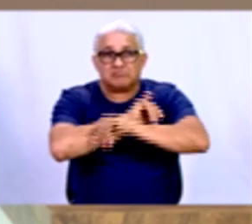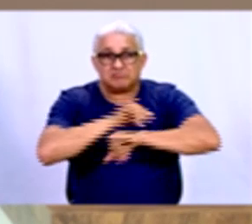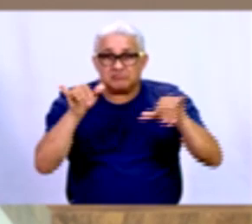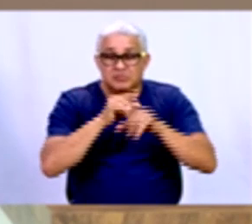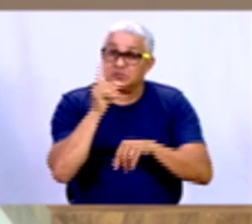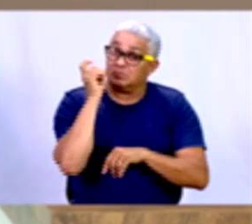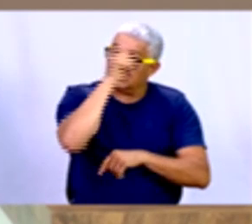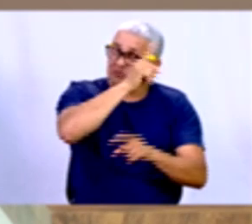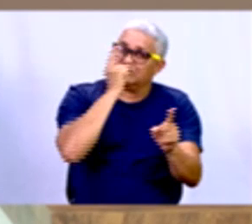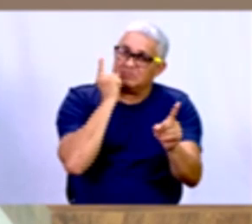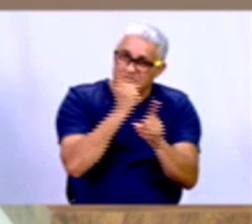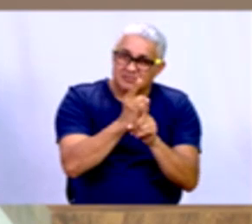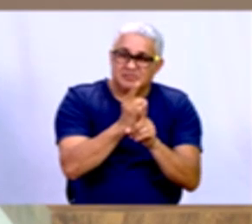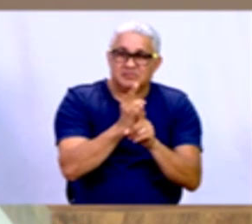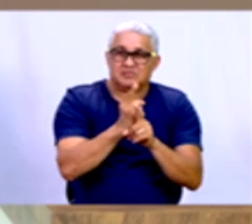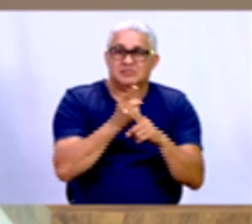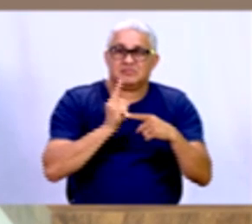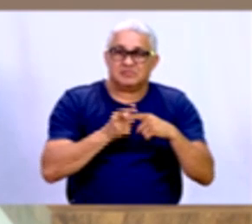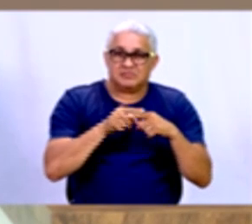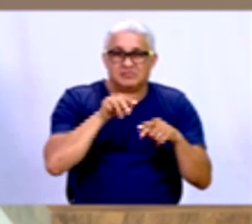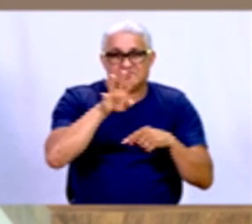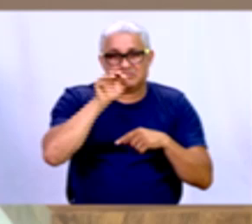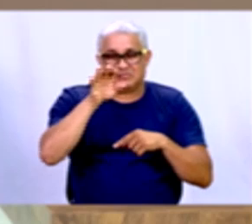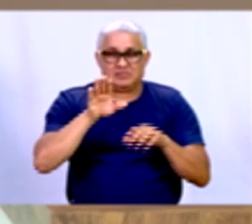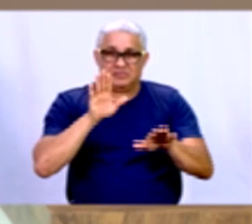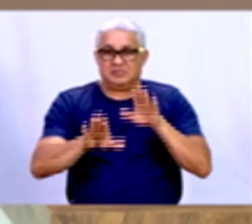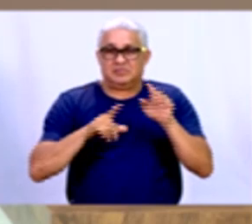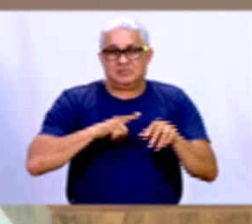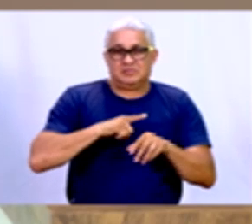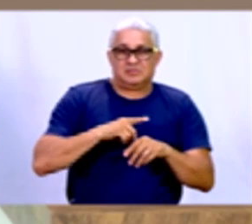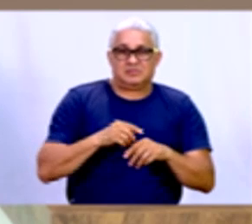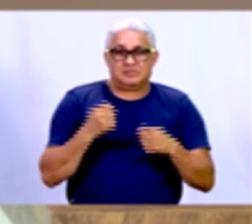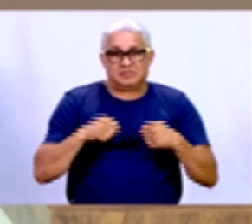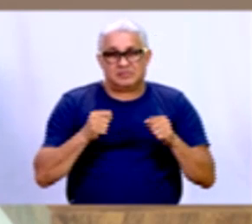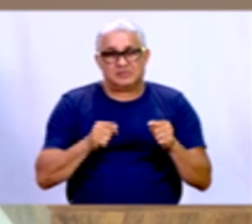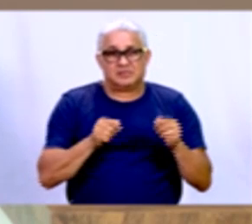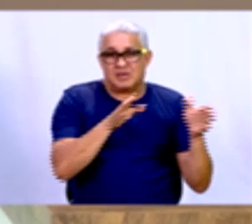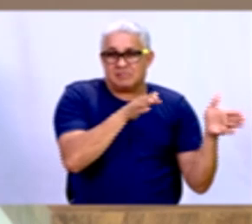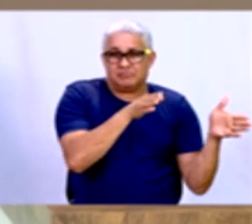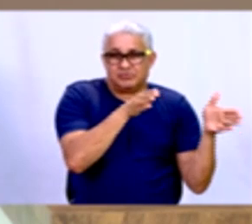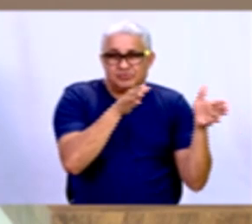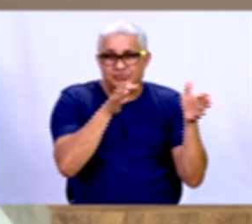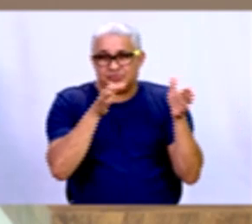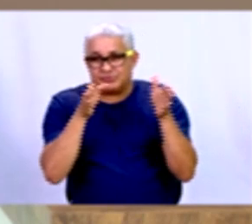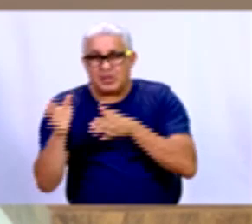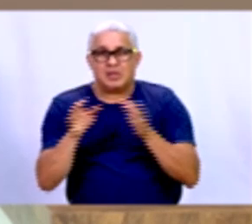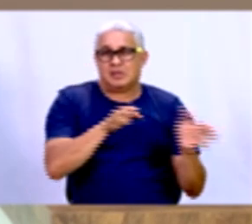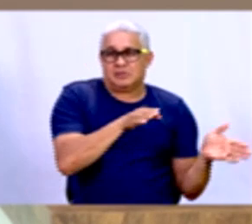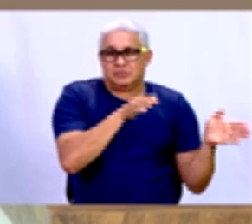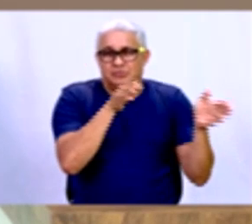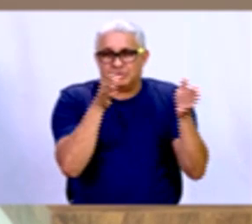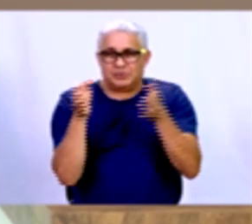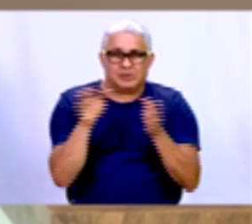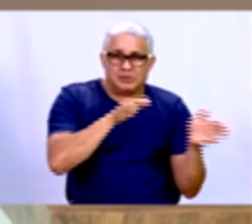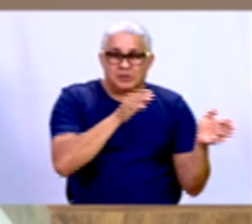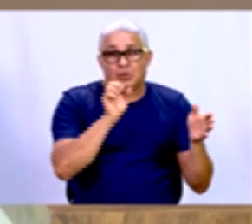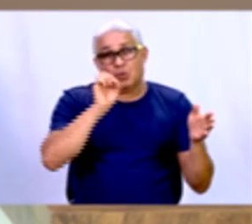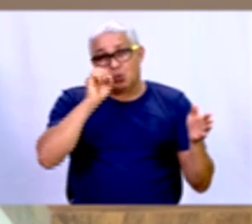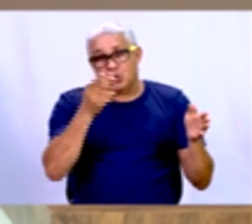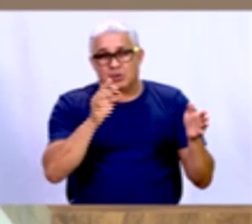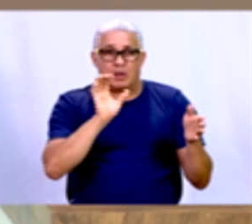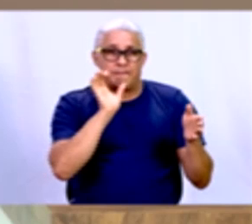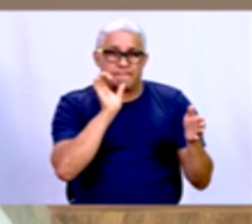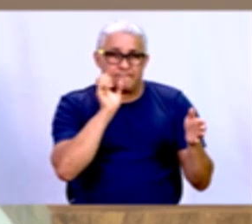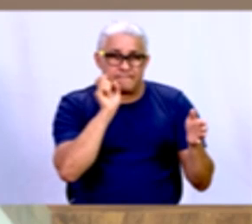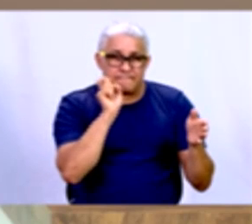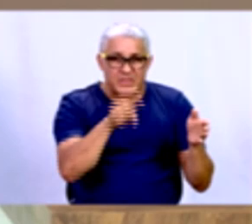é difícil de encontrar, né? São sites que às vezes a gente tem que passar por diversas páginas, né? ou clicando em links